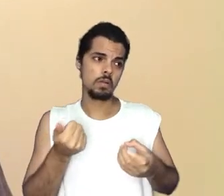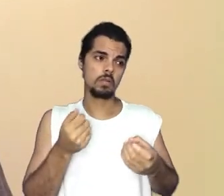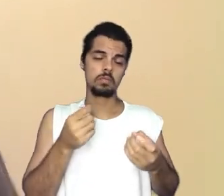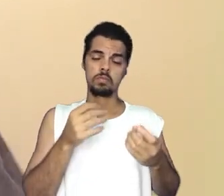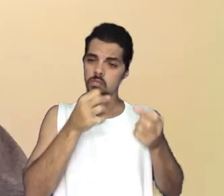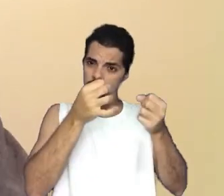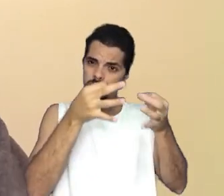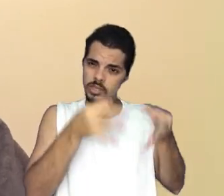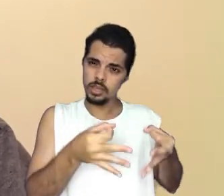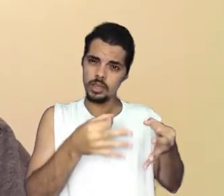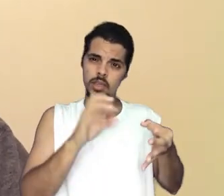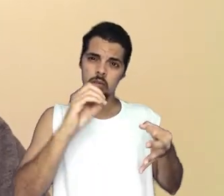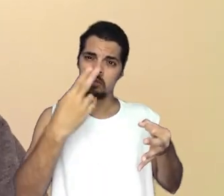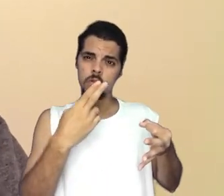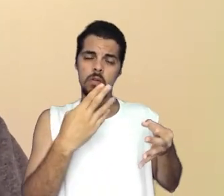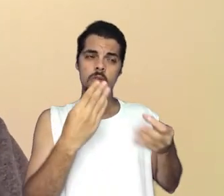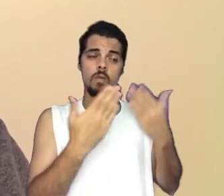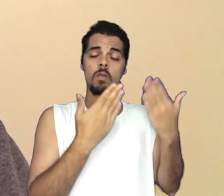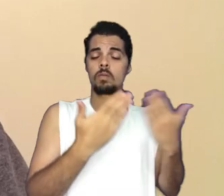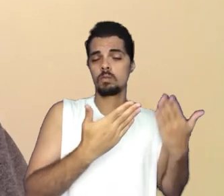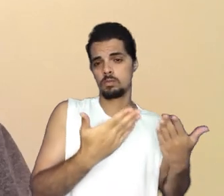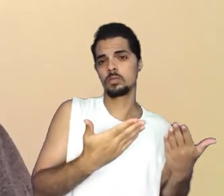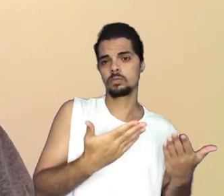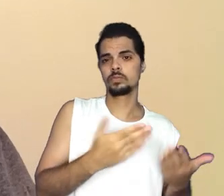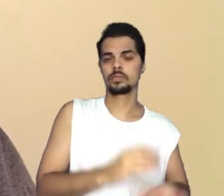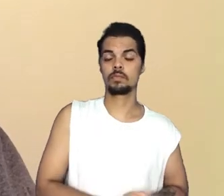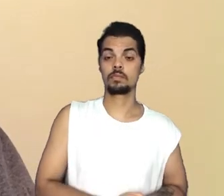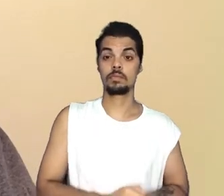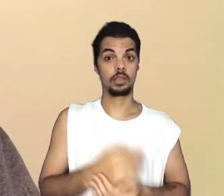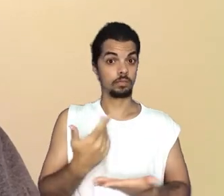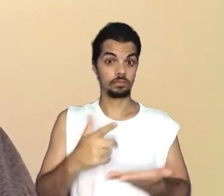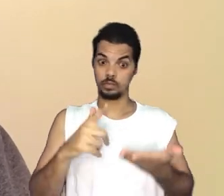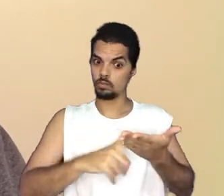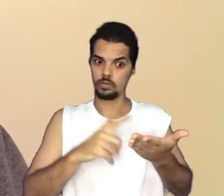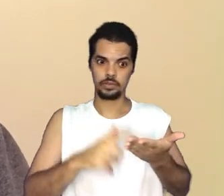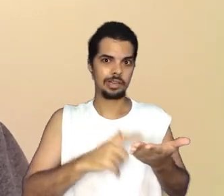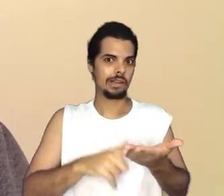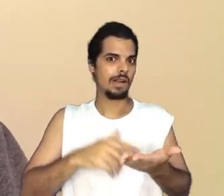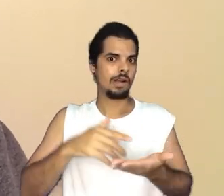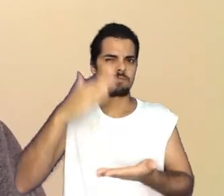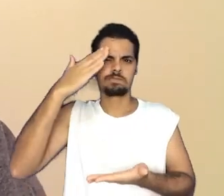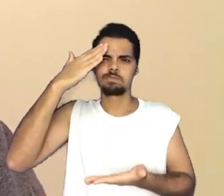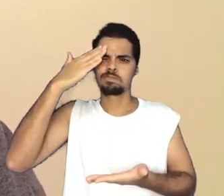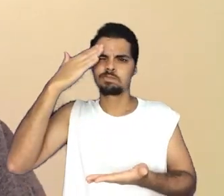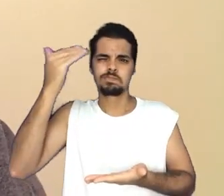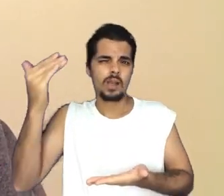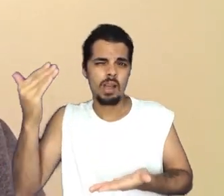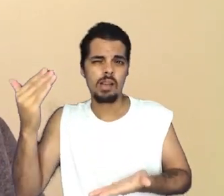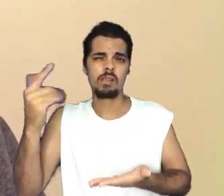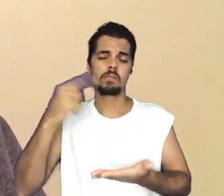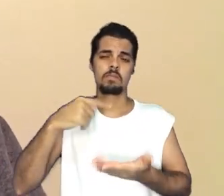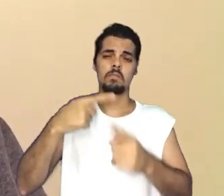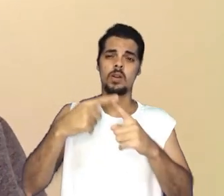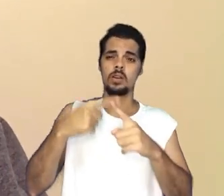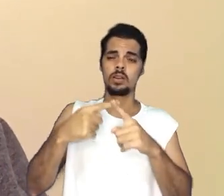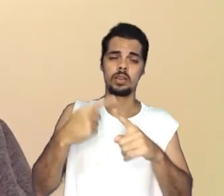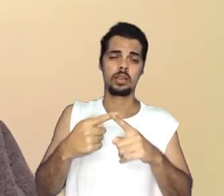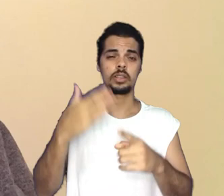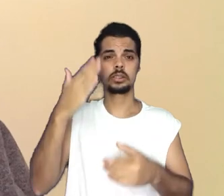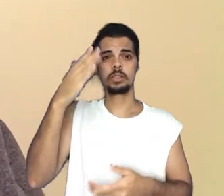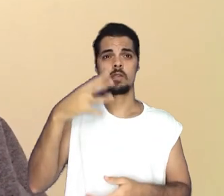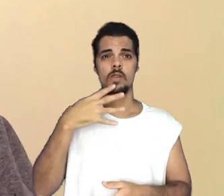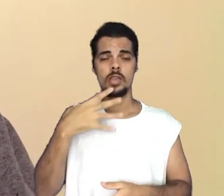Porque assim como a autora fala, o livro didático, que é um dos principais recursos no ensino